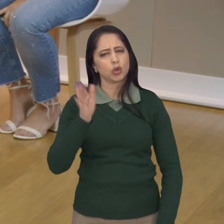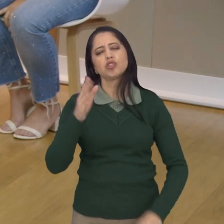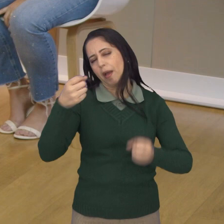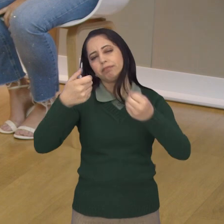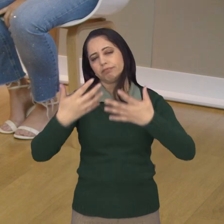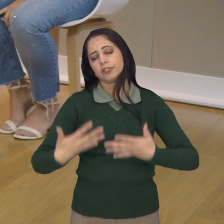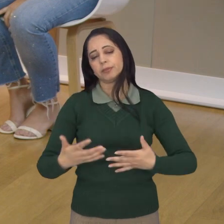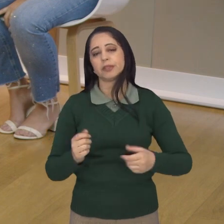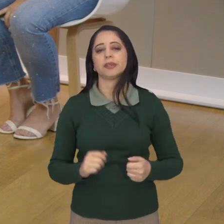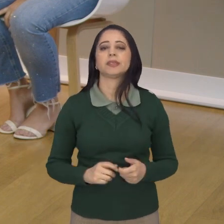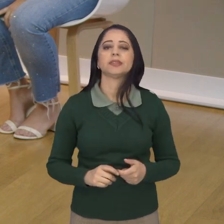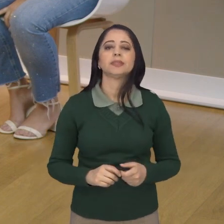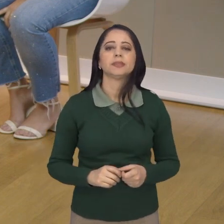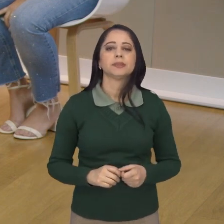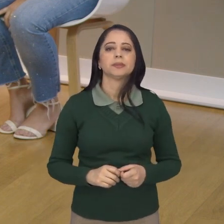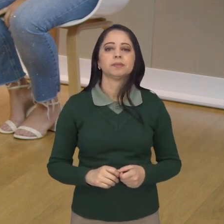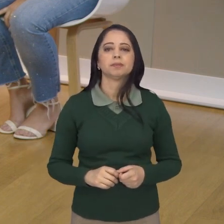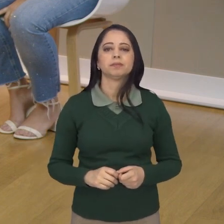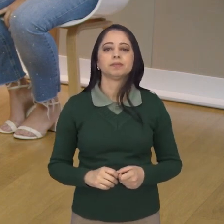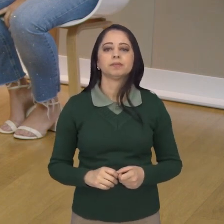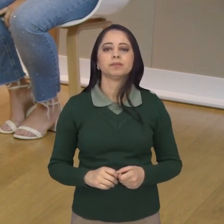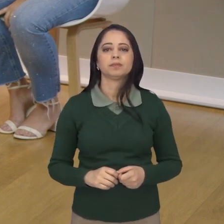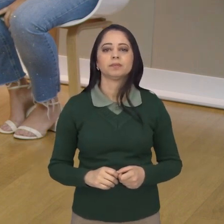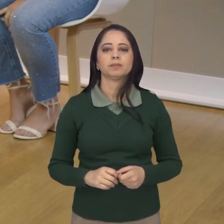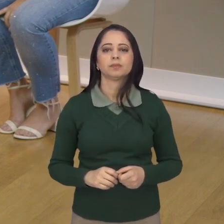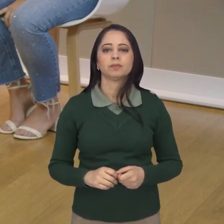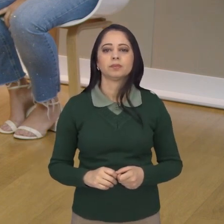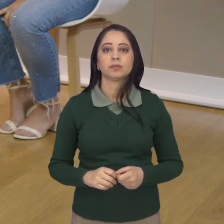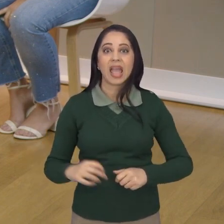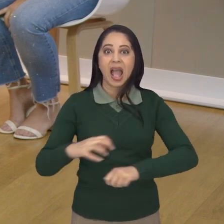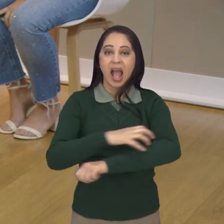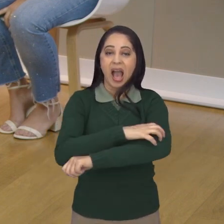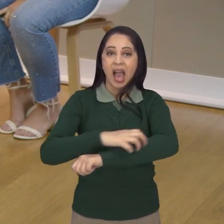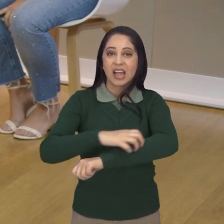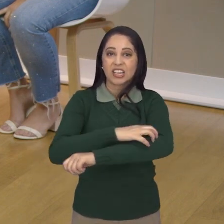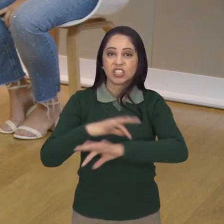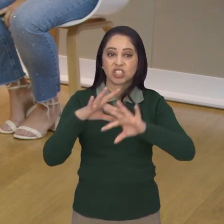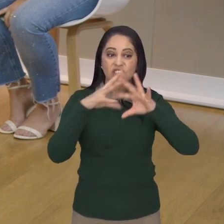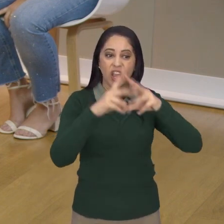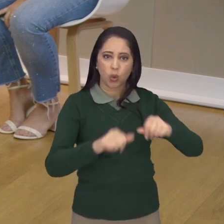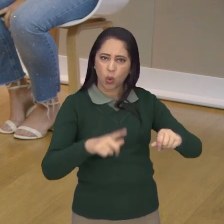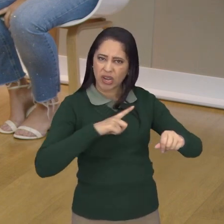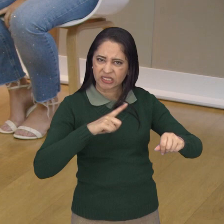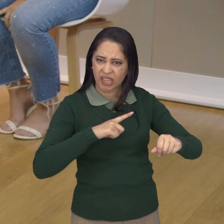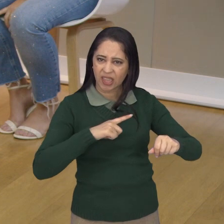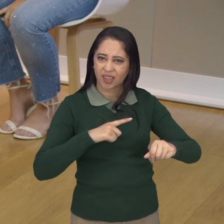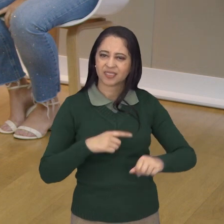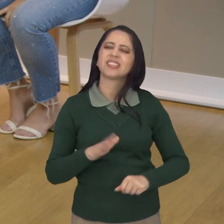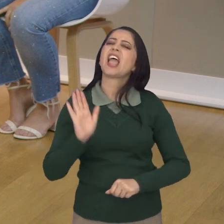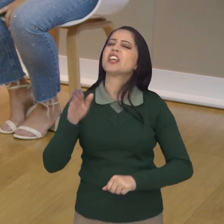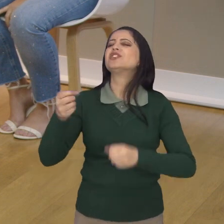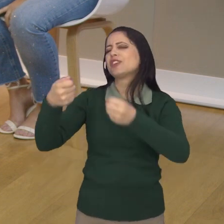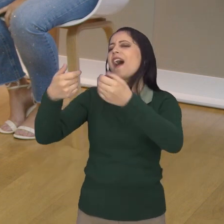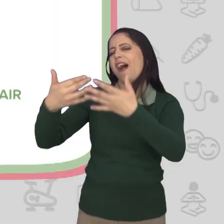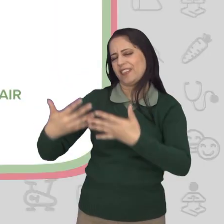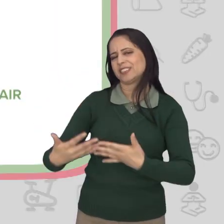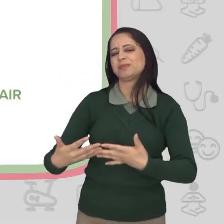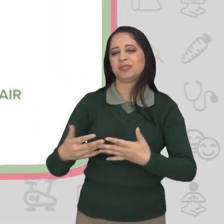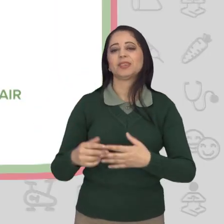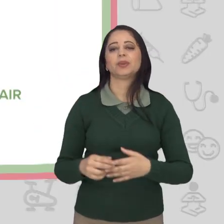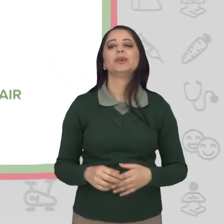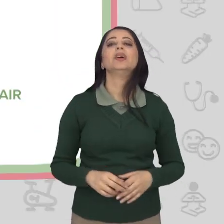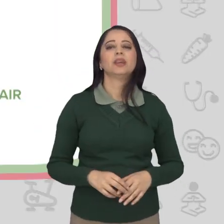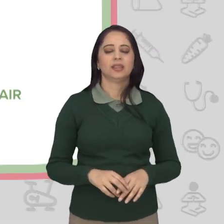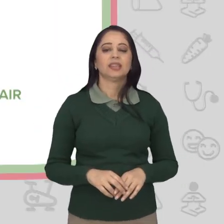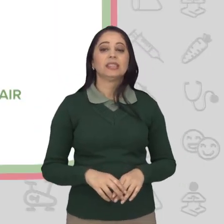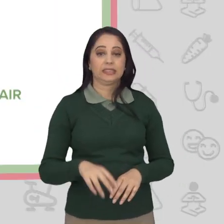agora. Sim, vamos pro próximo, qual que é? Alergia alimentar tem cura? A gente acabou de falar, né? Mas vamos esclarecer a Maria do Carmo. É o que a